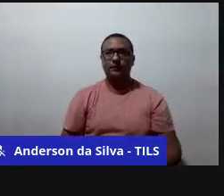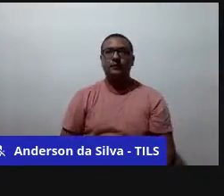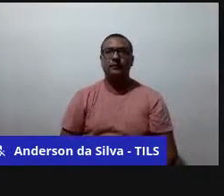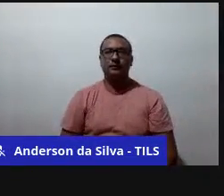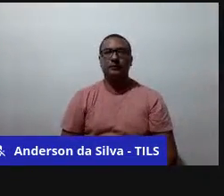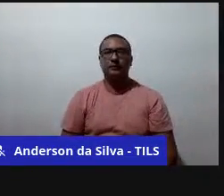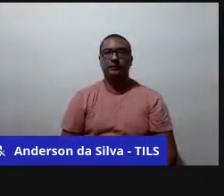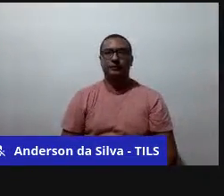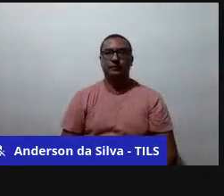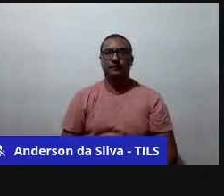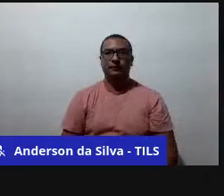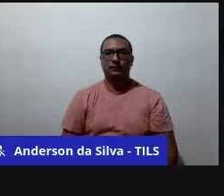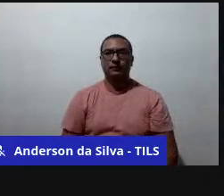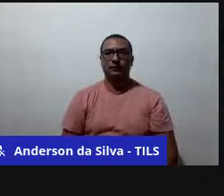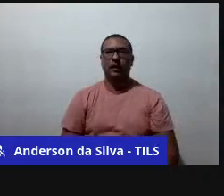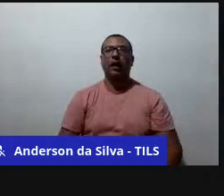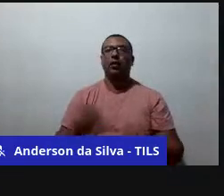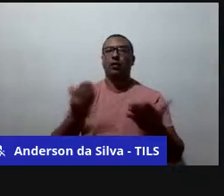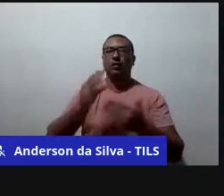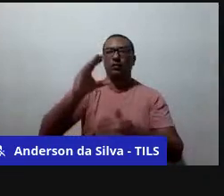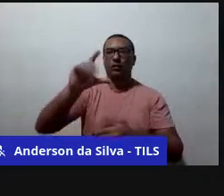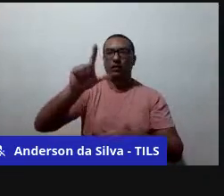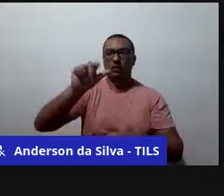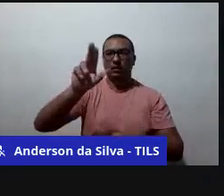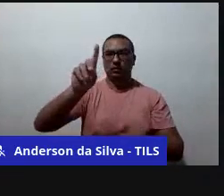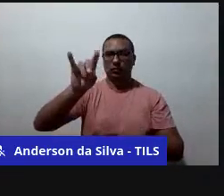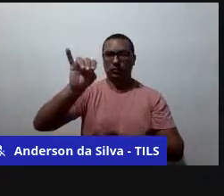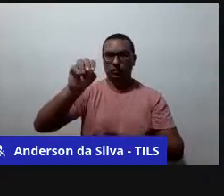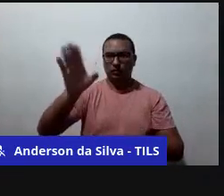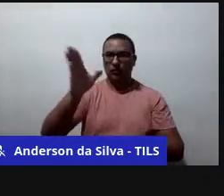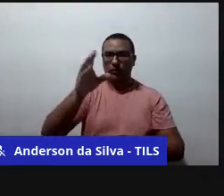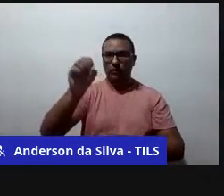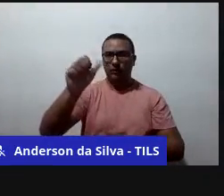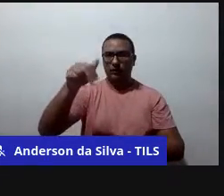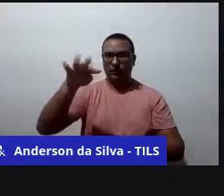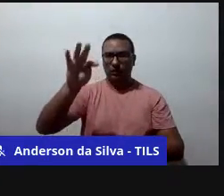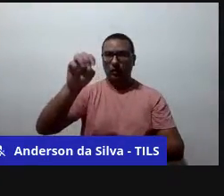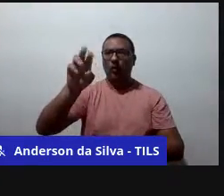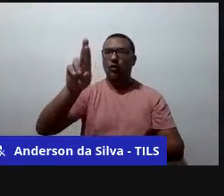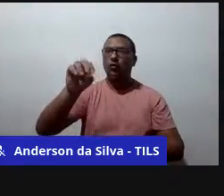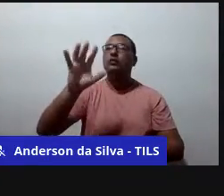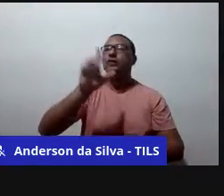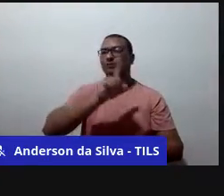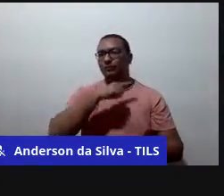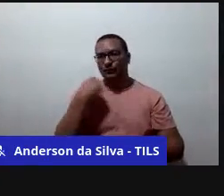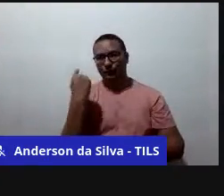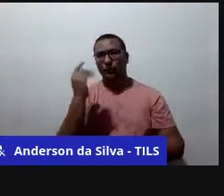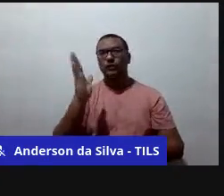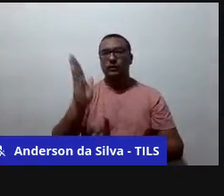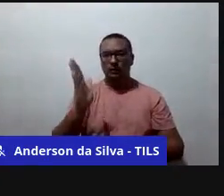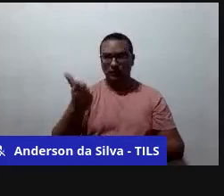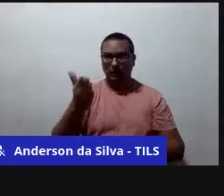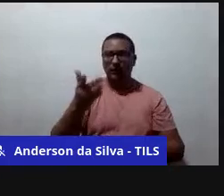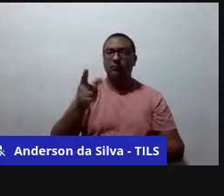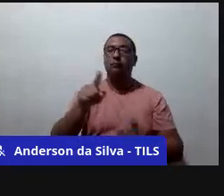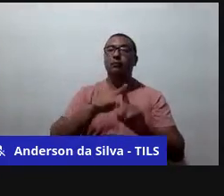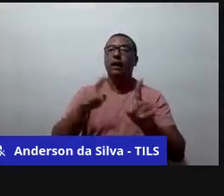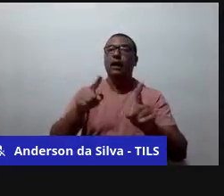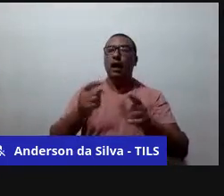Então, Cláudio Santoro é um professor que já faleceu, mas é o fundador do curso de